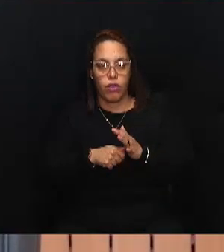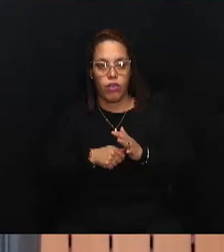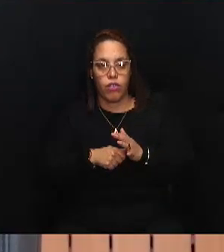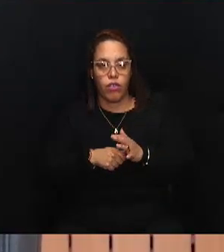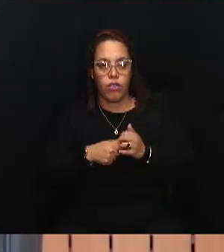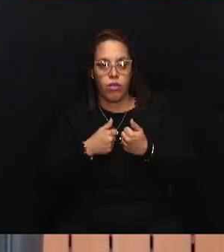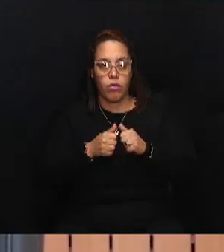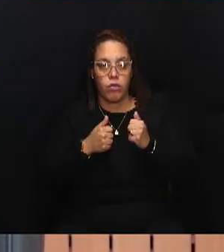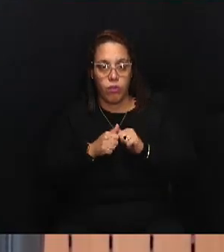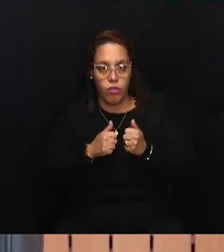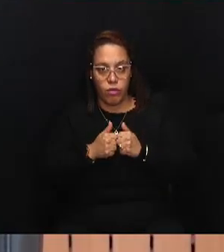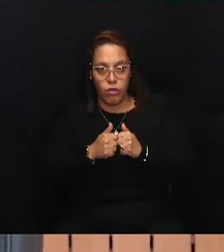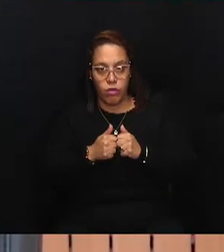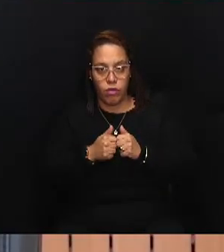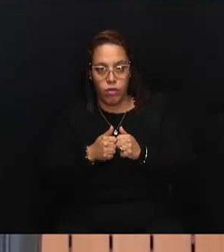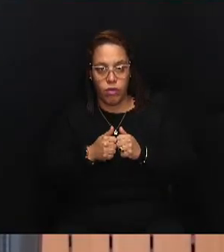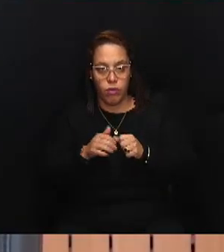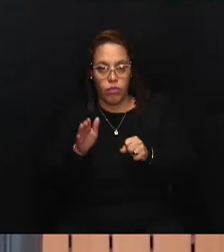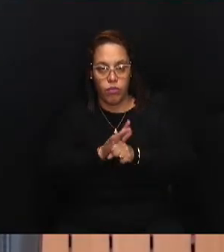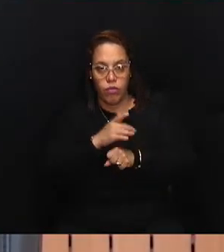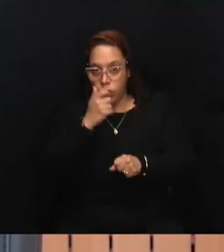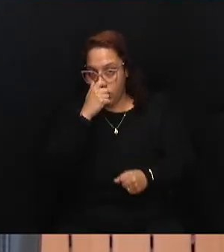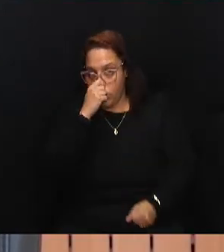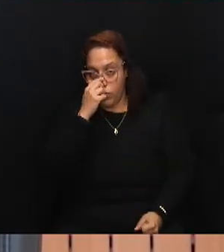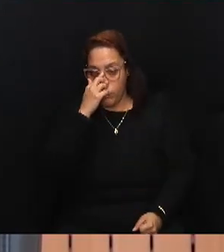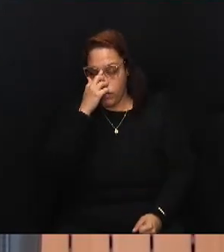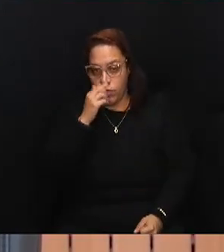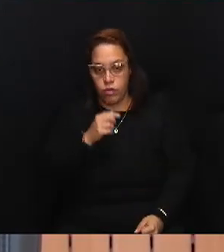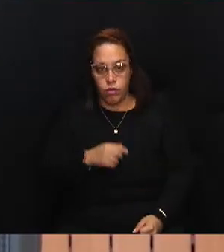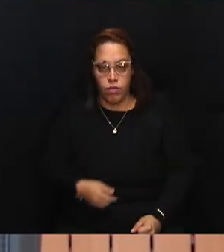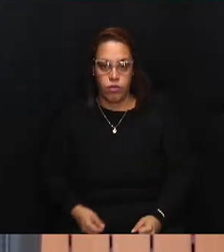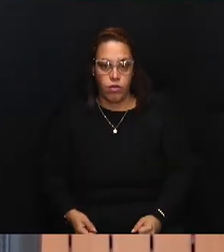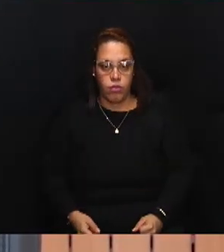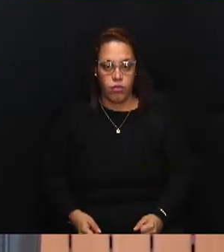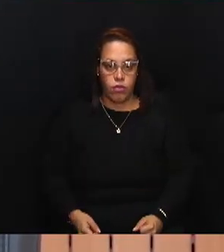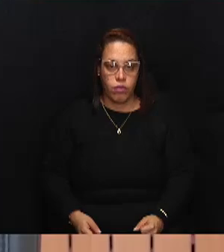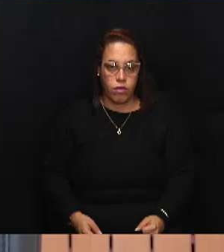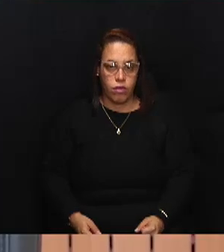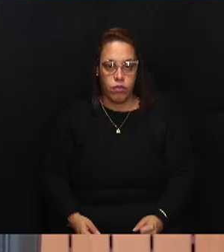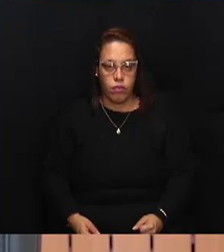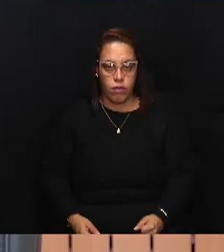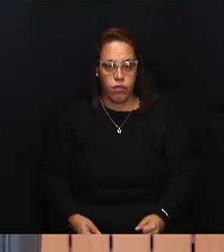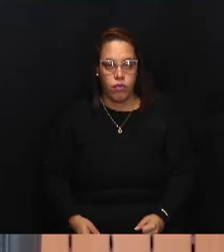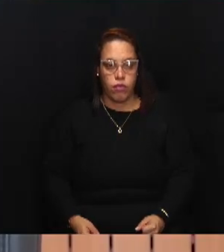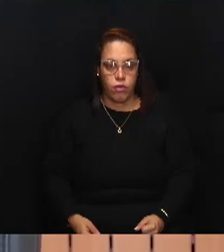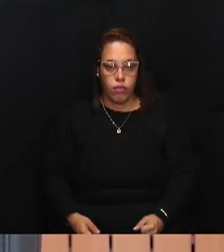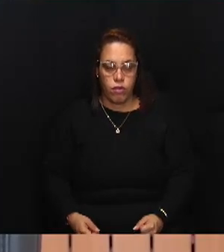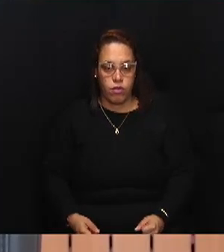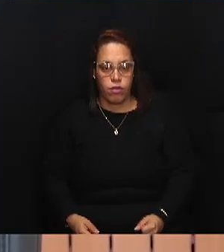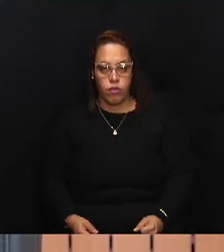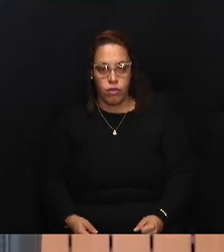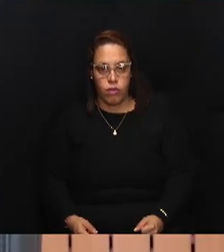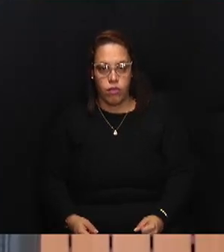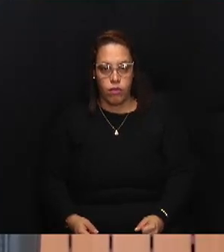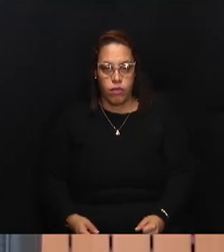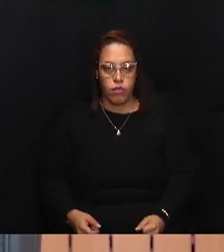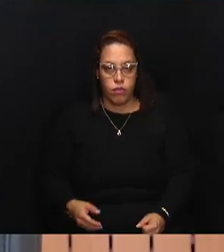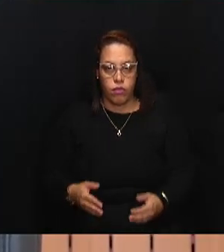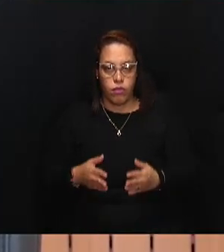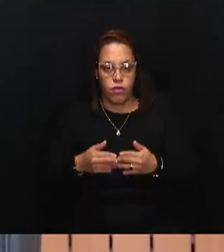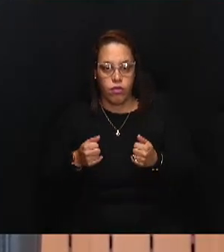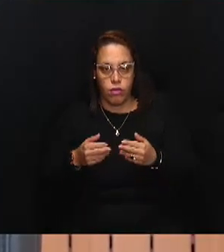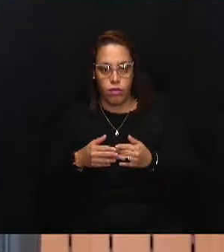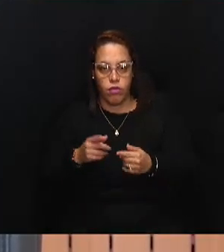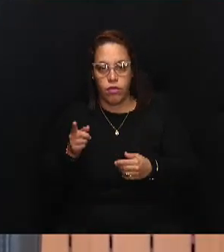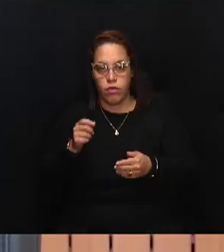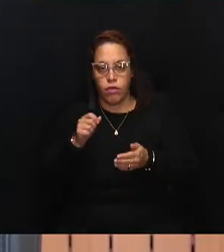o ônibus que está cheio, eu vou lá, tudo. E aí, na hora que o idoso puxa, tem empréstimos que ele não